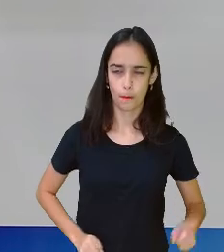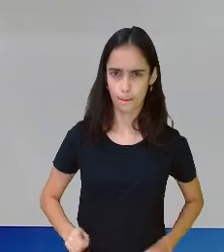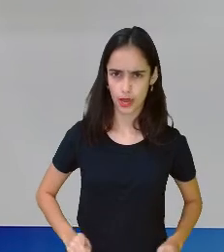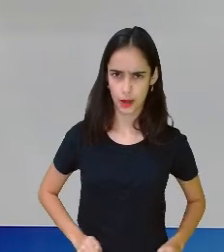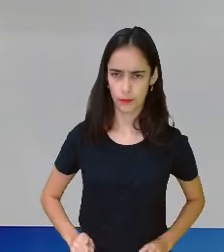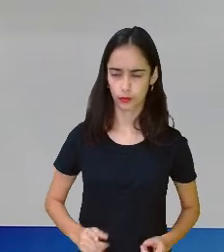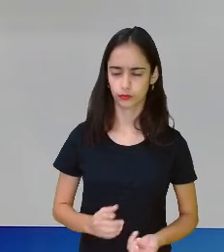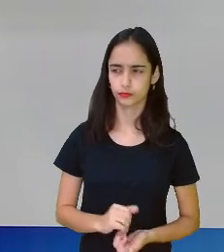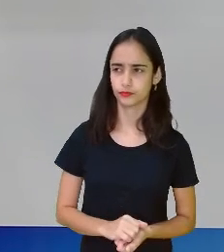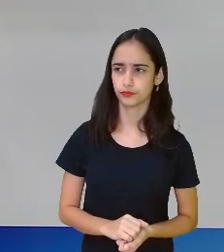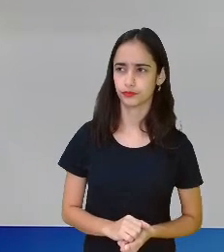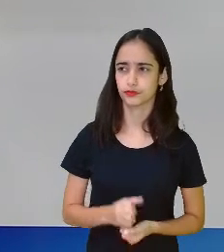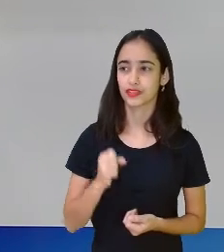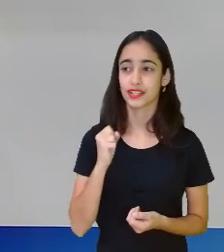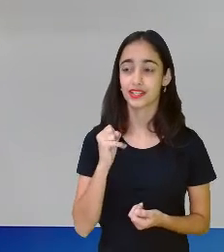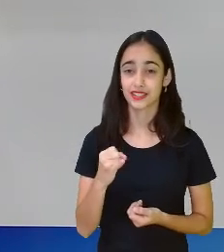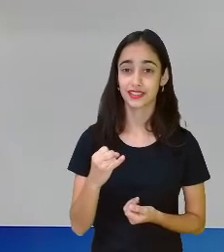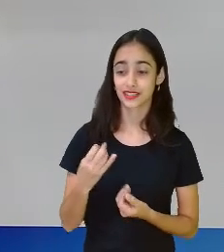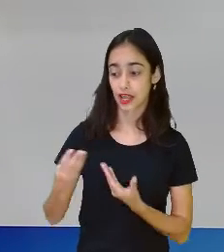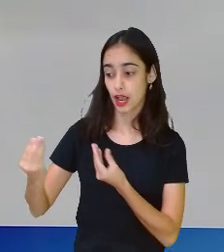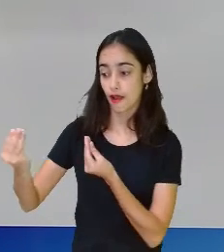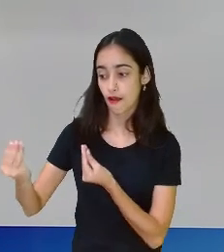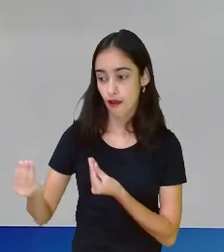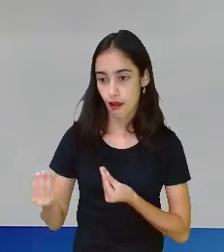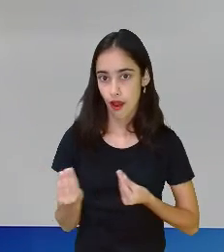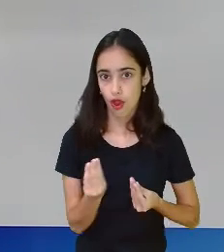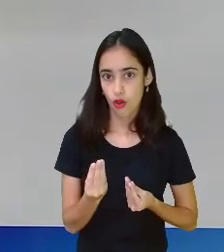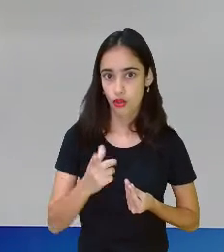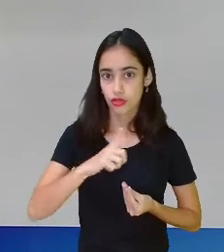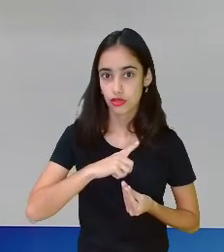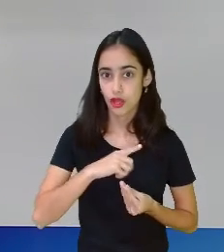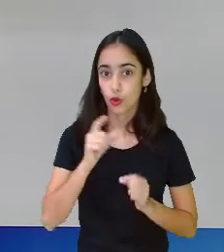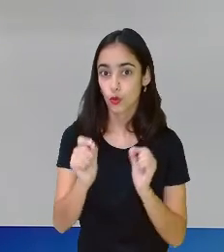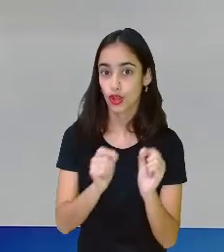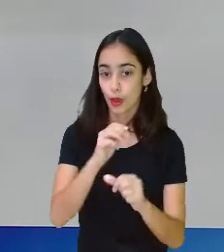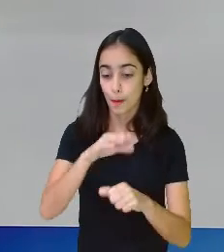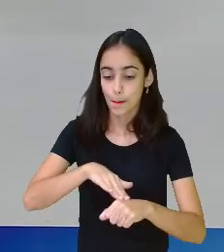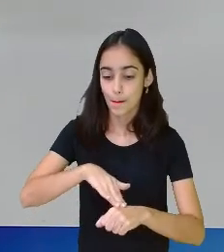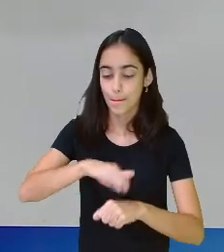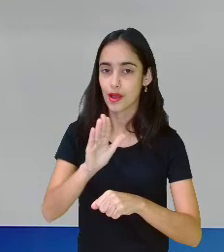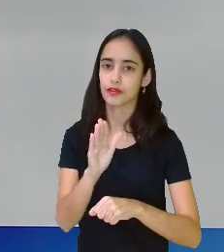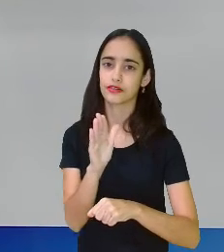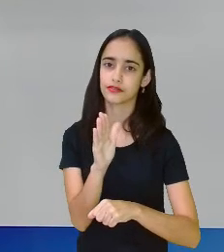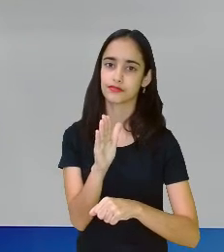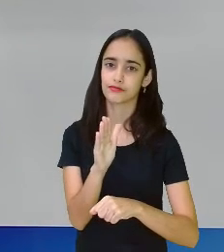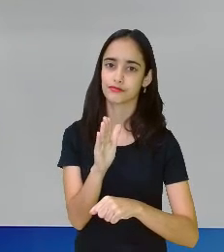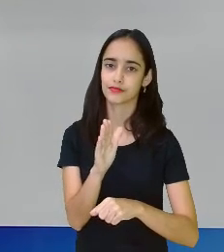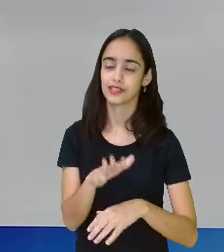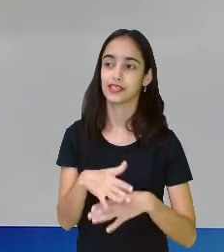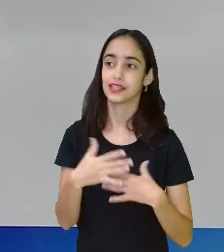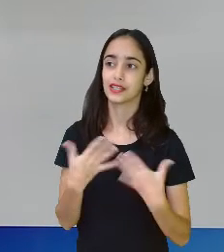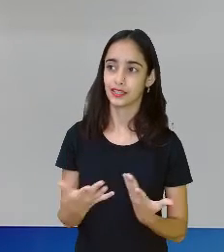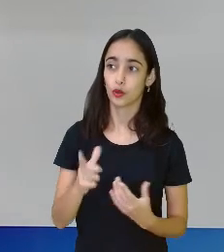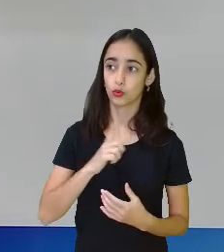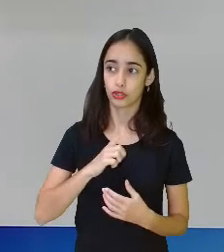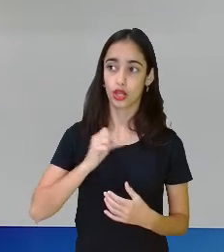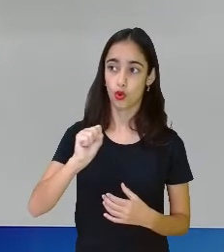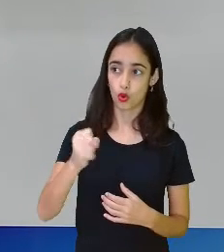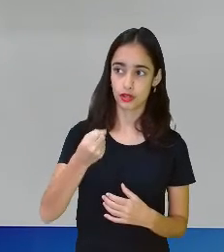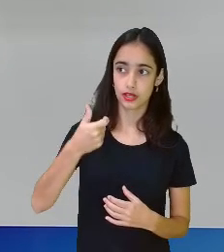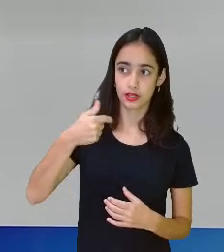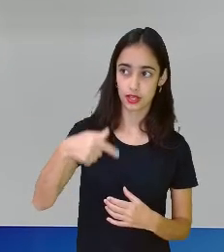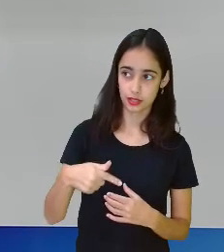se eu perco eu tenho menos, se eu ganho eu tenho mais. E aqui está dizendo que ele ganhou mais 23 do seu